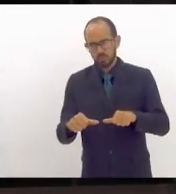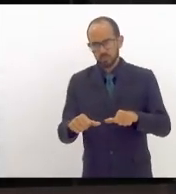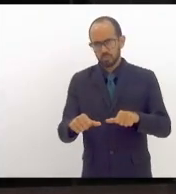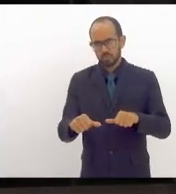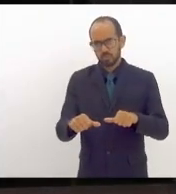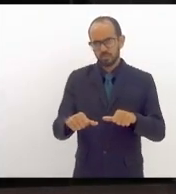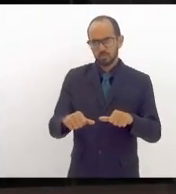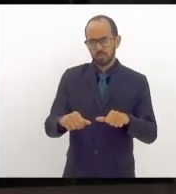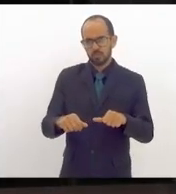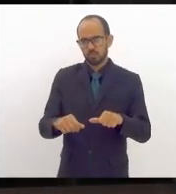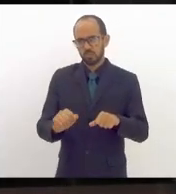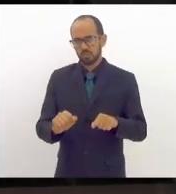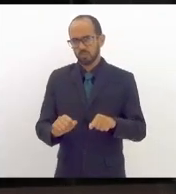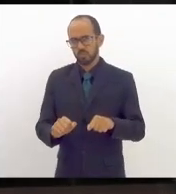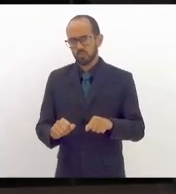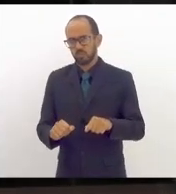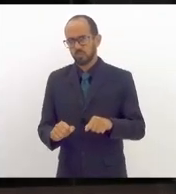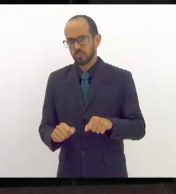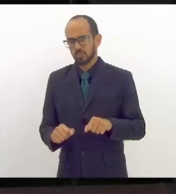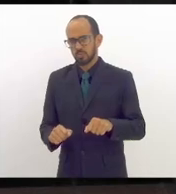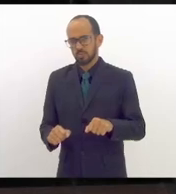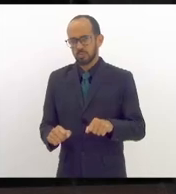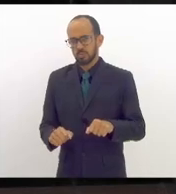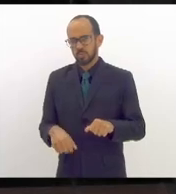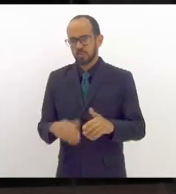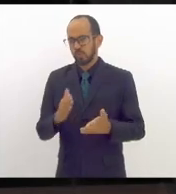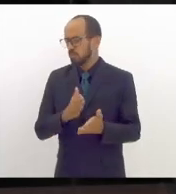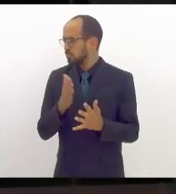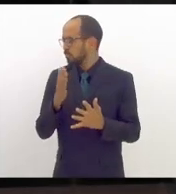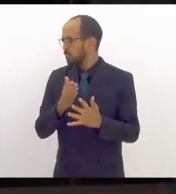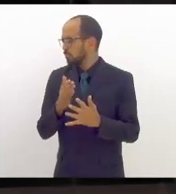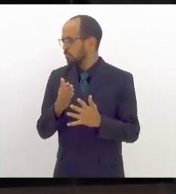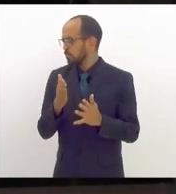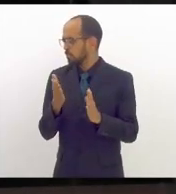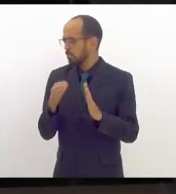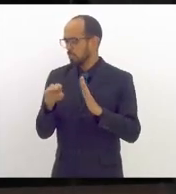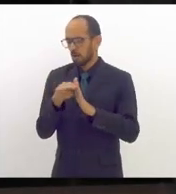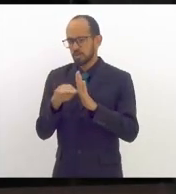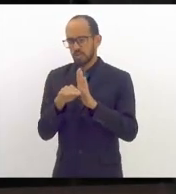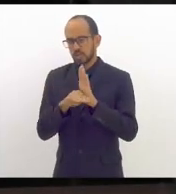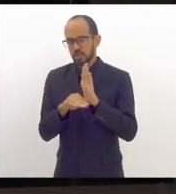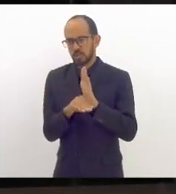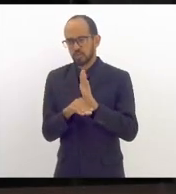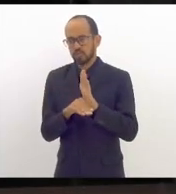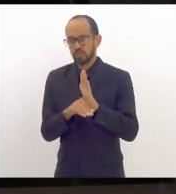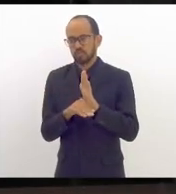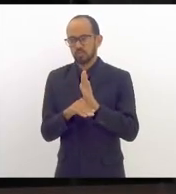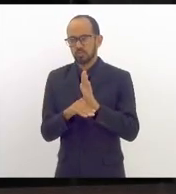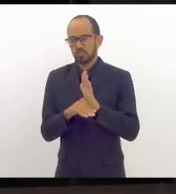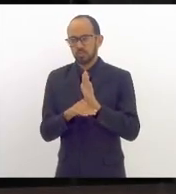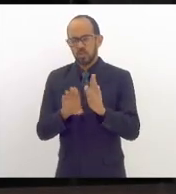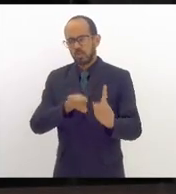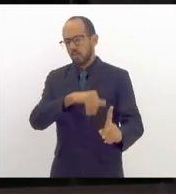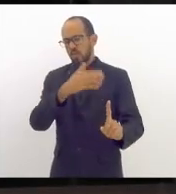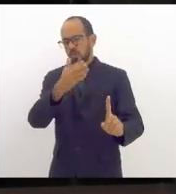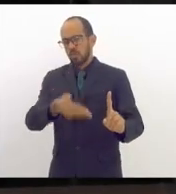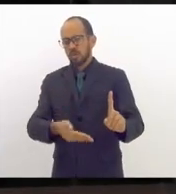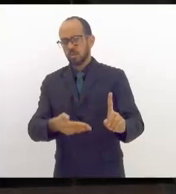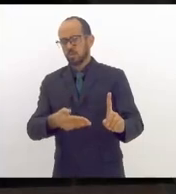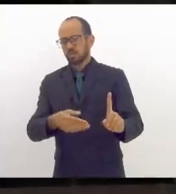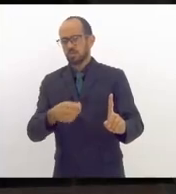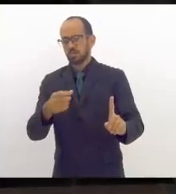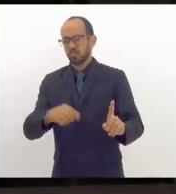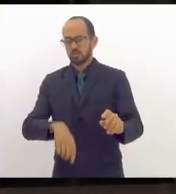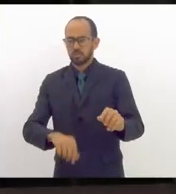consideração a condução do processo será com ética e honrando exatamente os